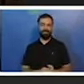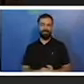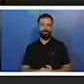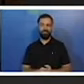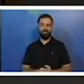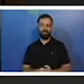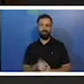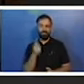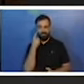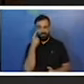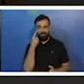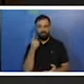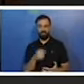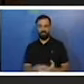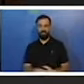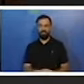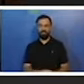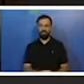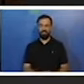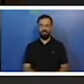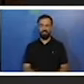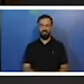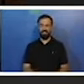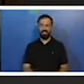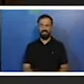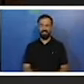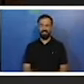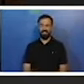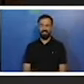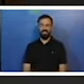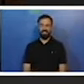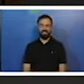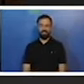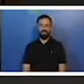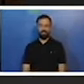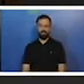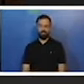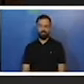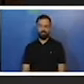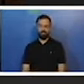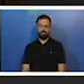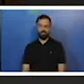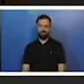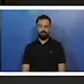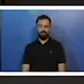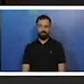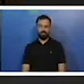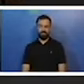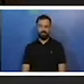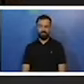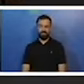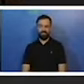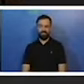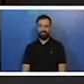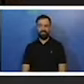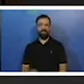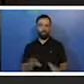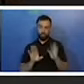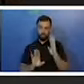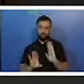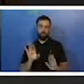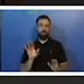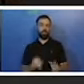professor vai mais uma desse lado aí p**** quase pegou nele sempre toma cuidado com o